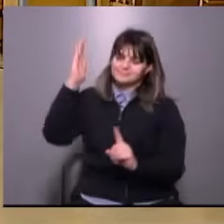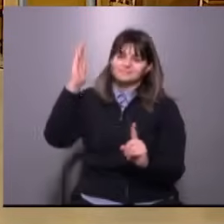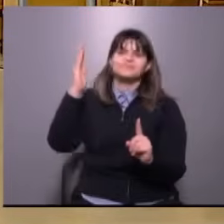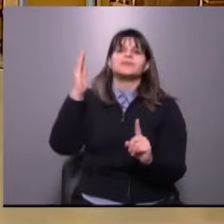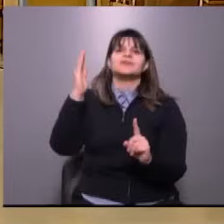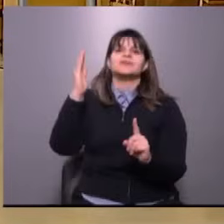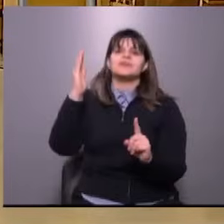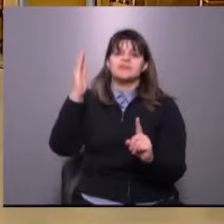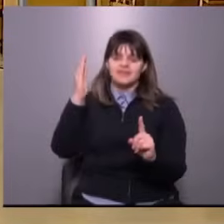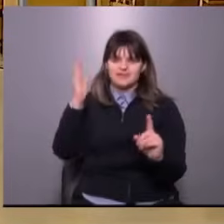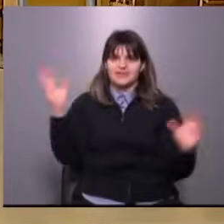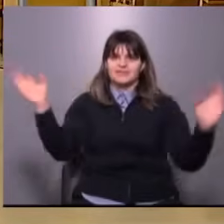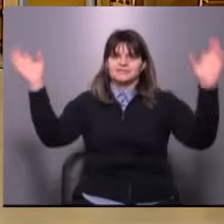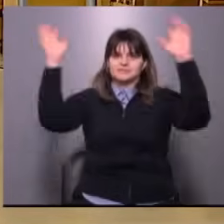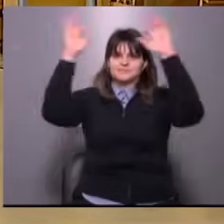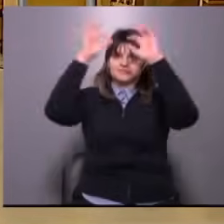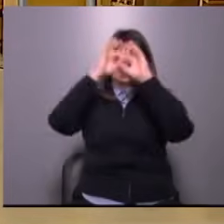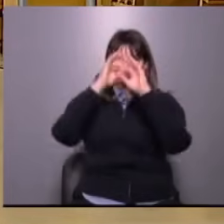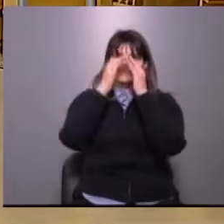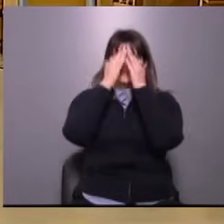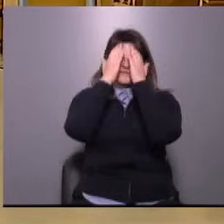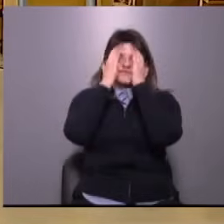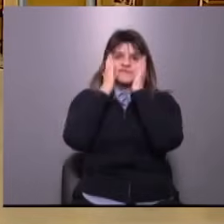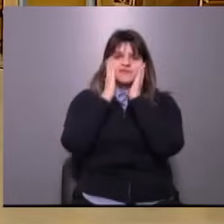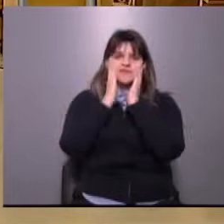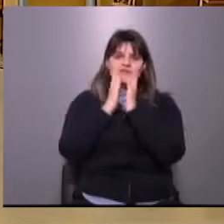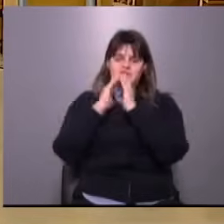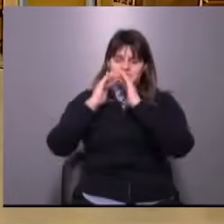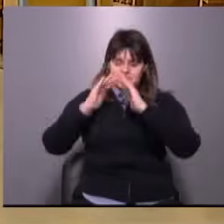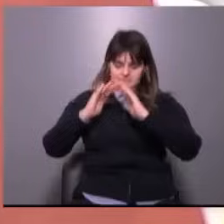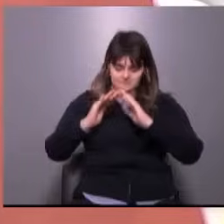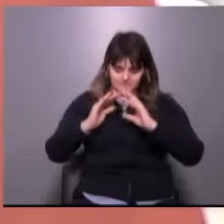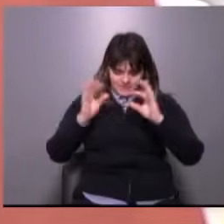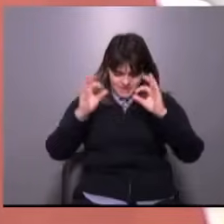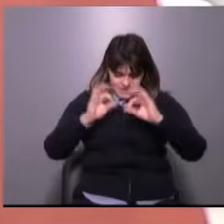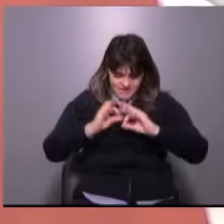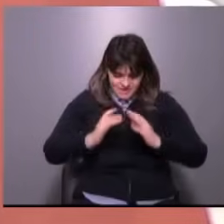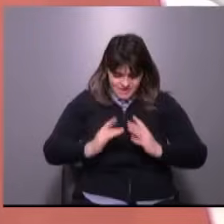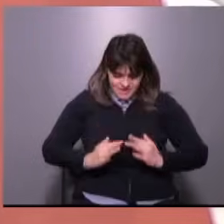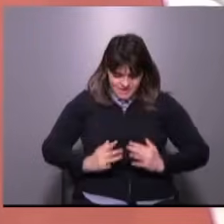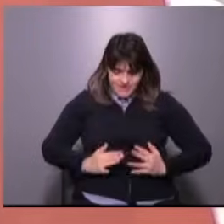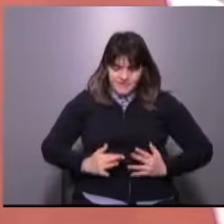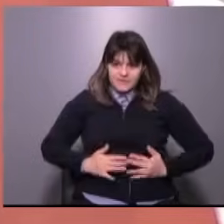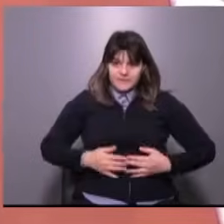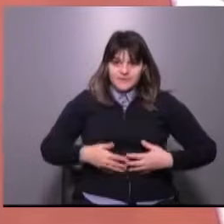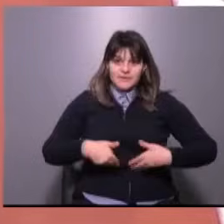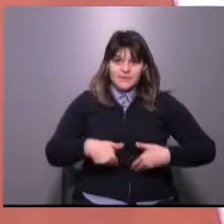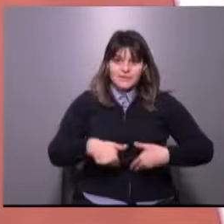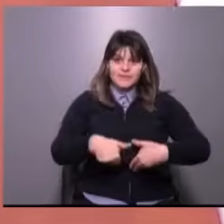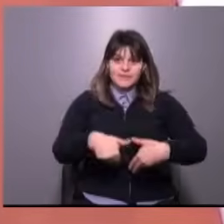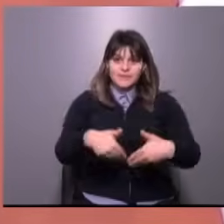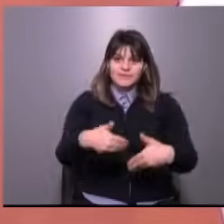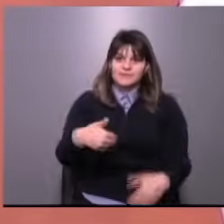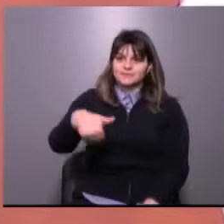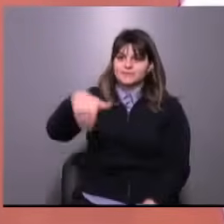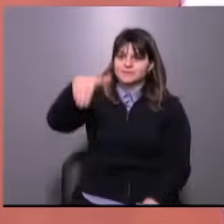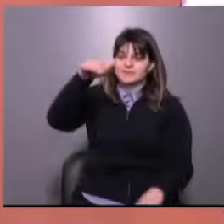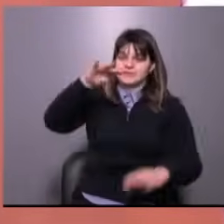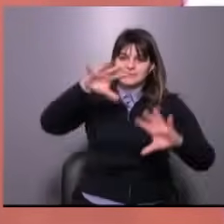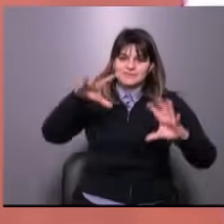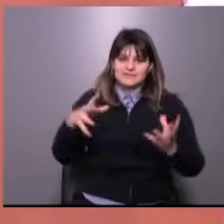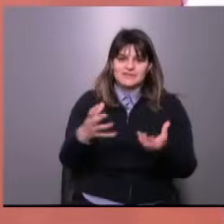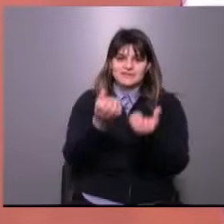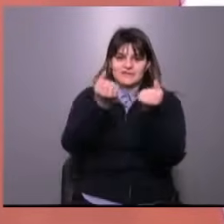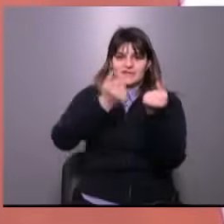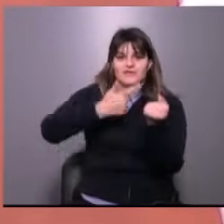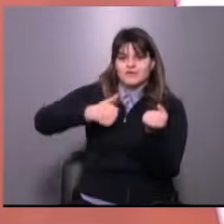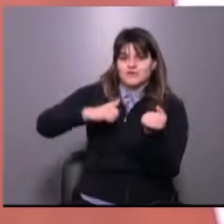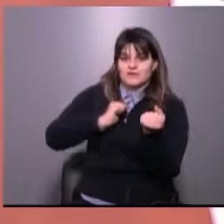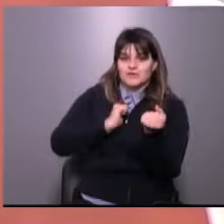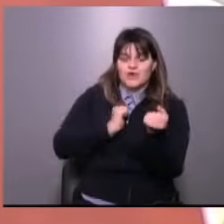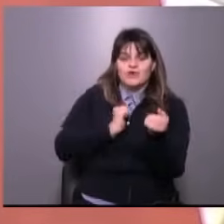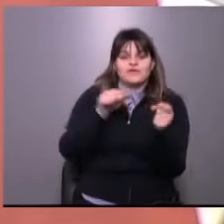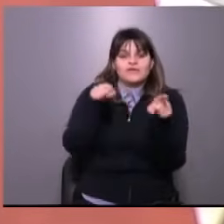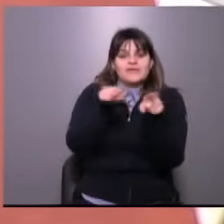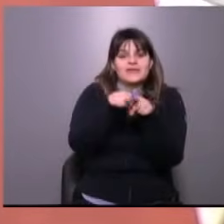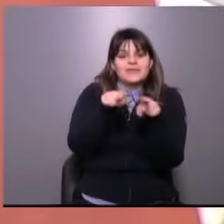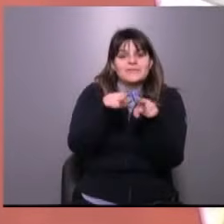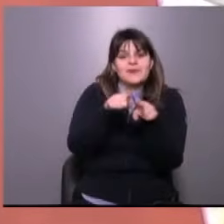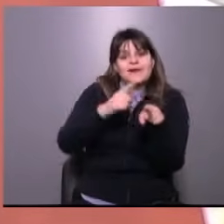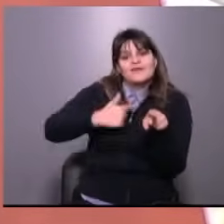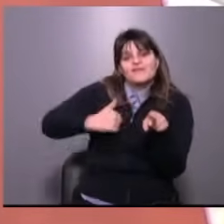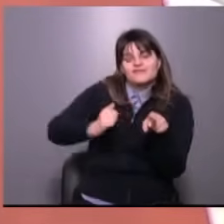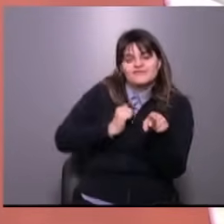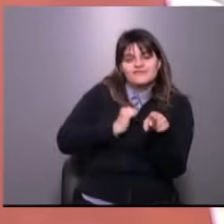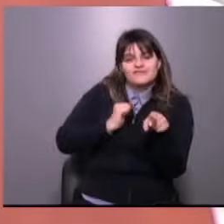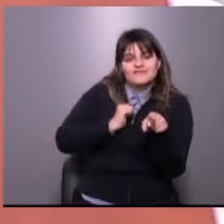Jesus, para que, encarnando no seio da Virgem Imaculada, fosse o nosso Salvador